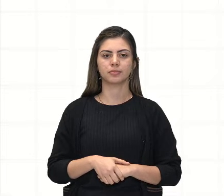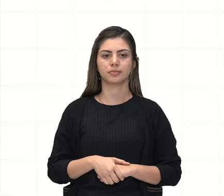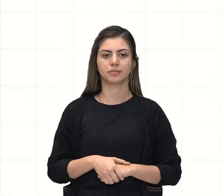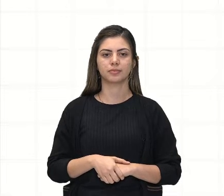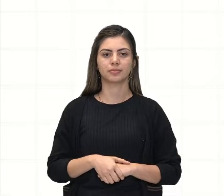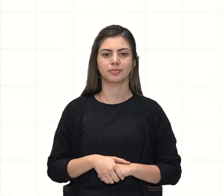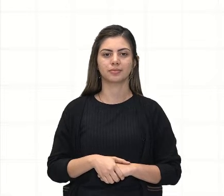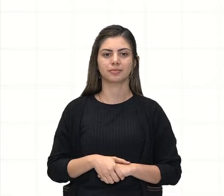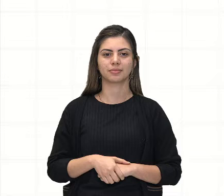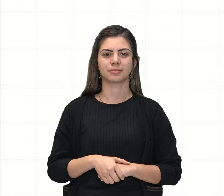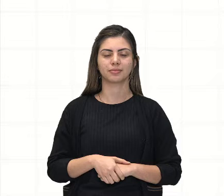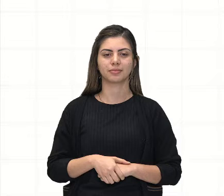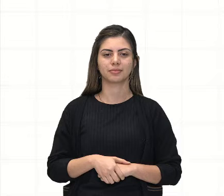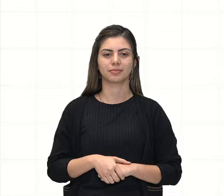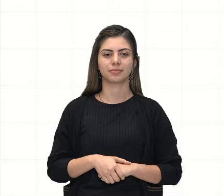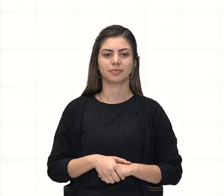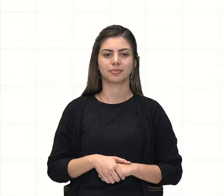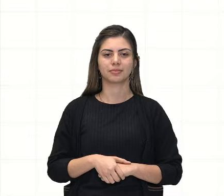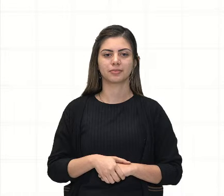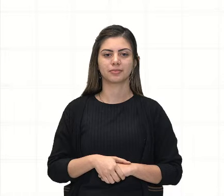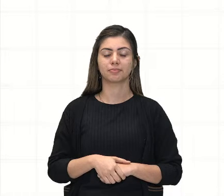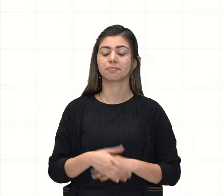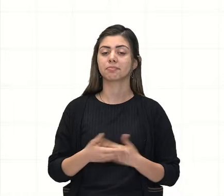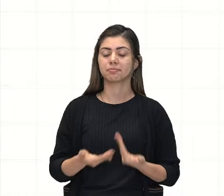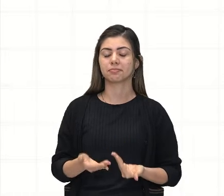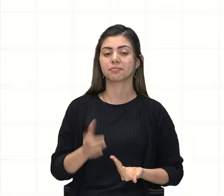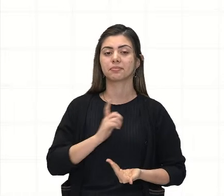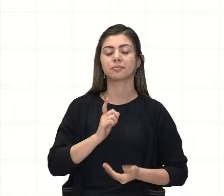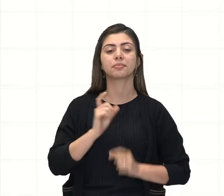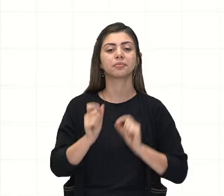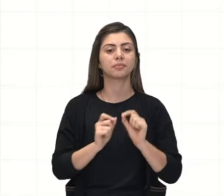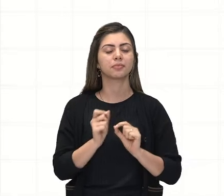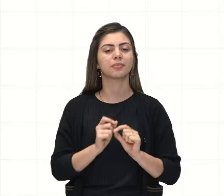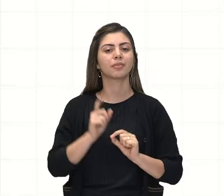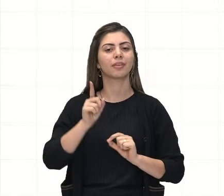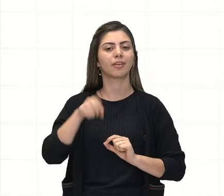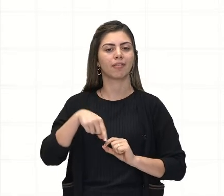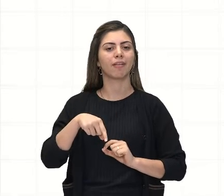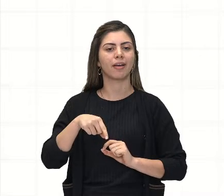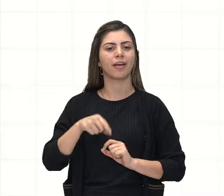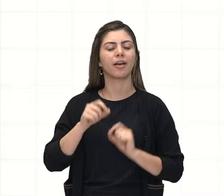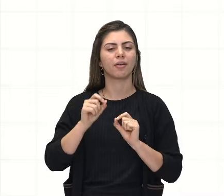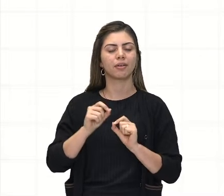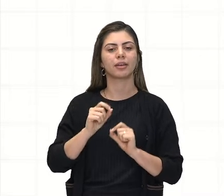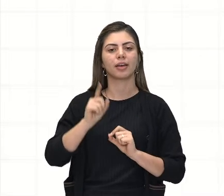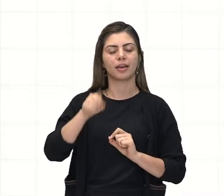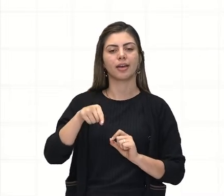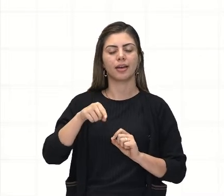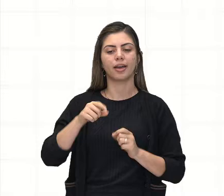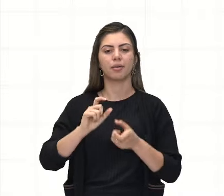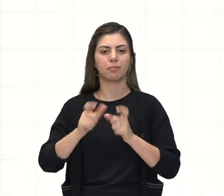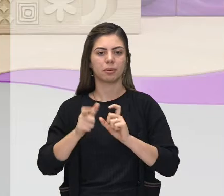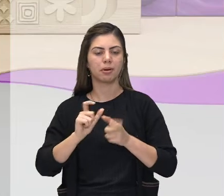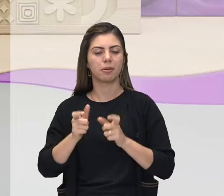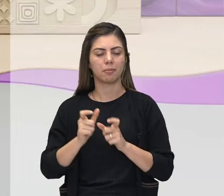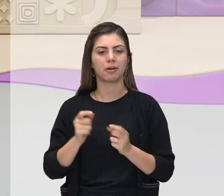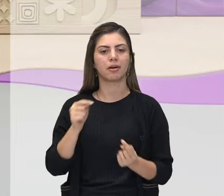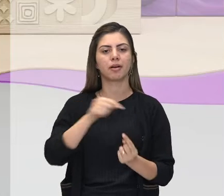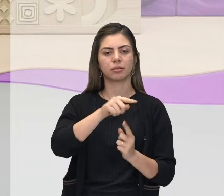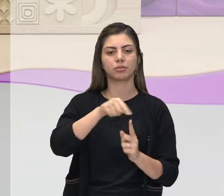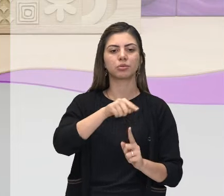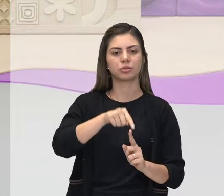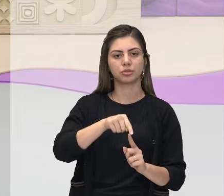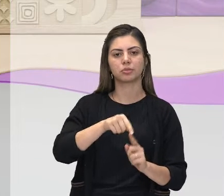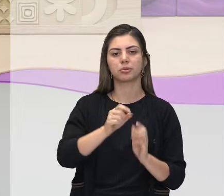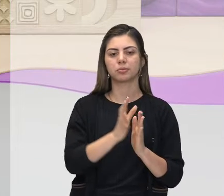Então, nós temos aí, vimos, né, a simetria de reflexão e vamos